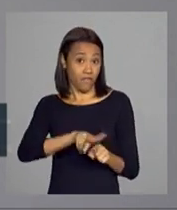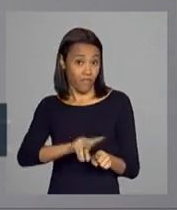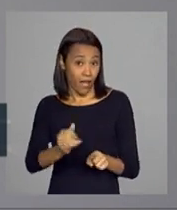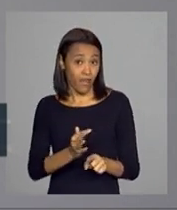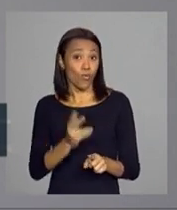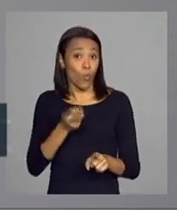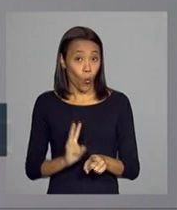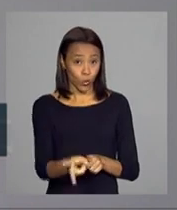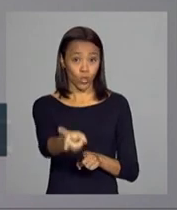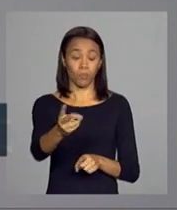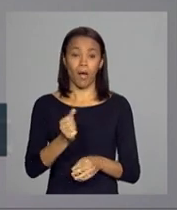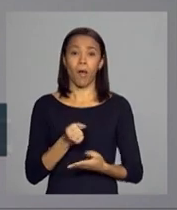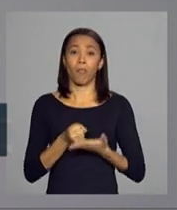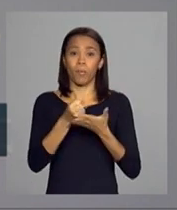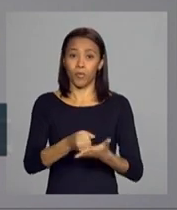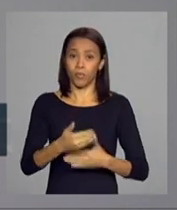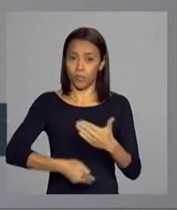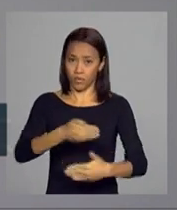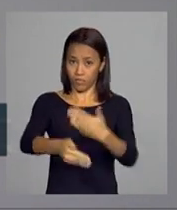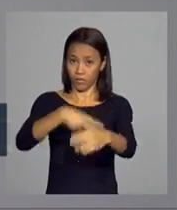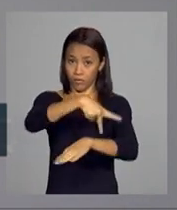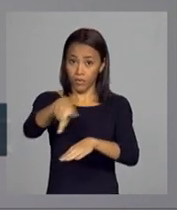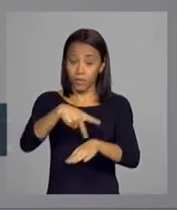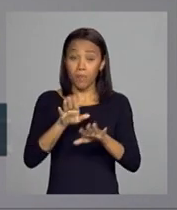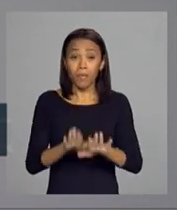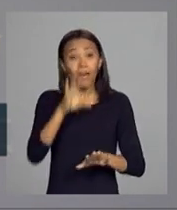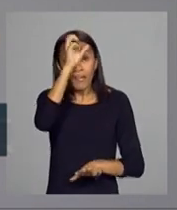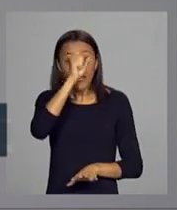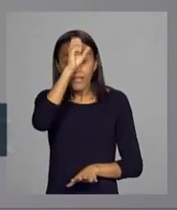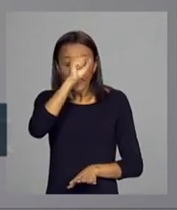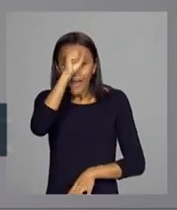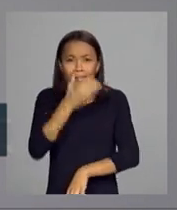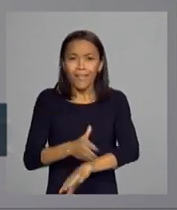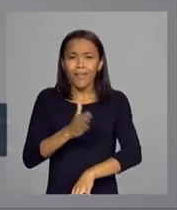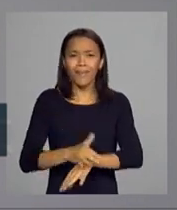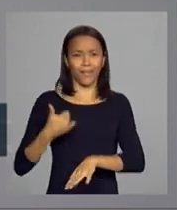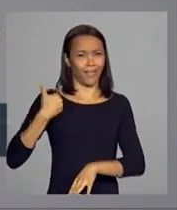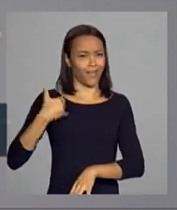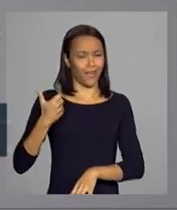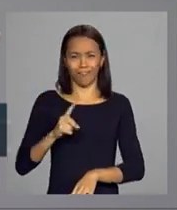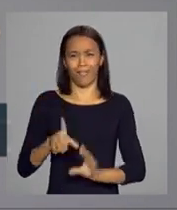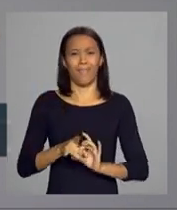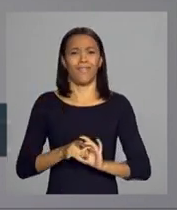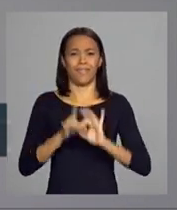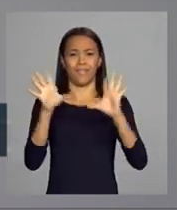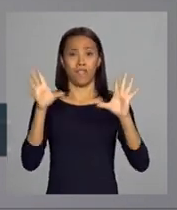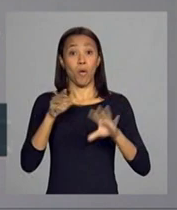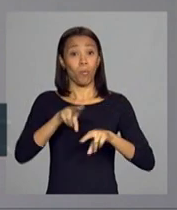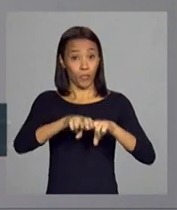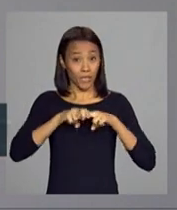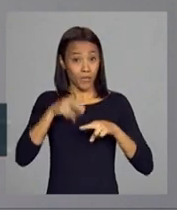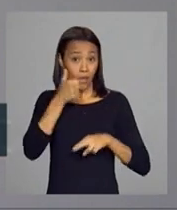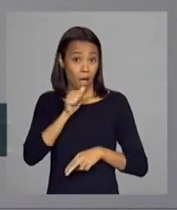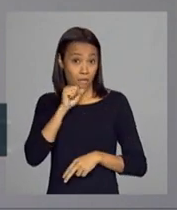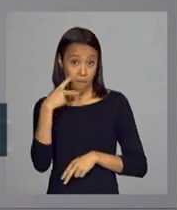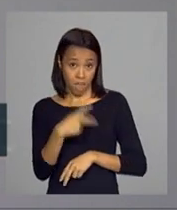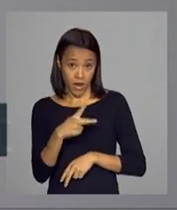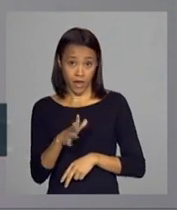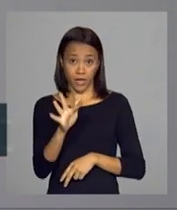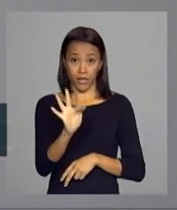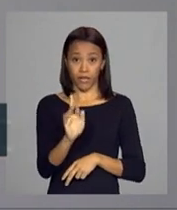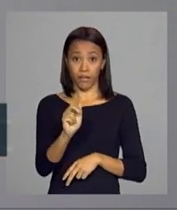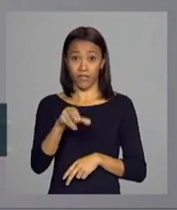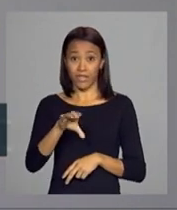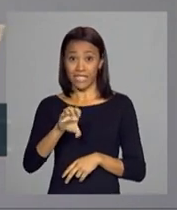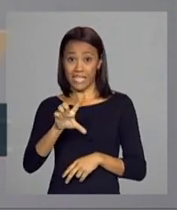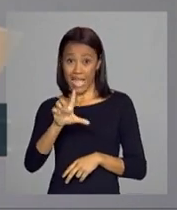Brasil continuar crescendo. Mas o aprendizado e a capacitação não têm idade. Por isso, a mãe da Franciele, presidenta, começa a